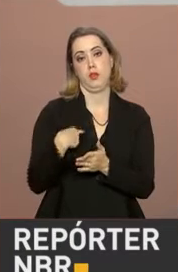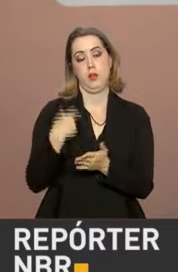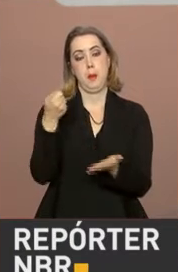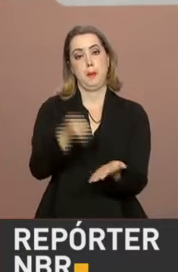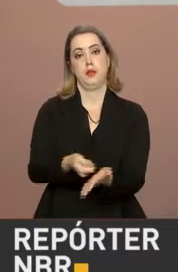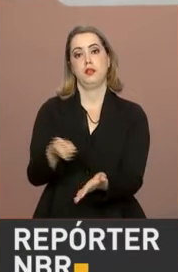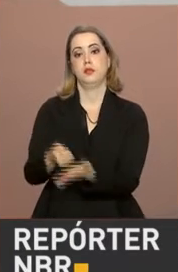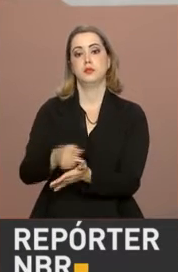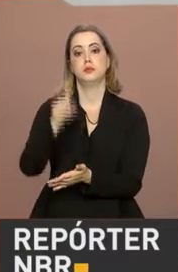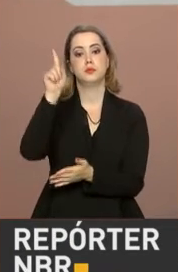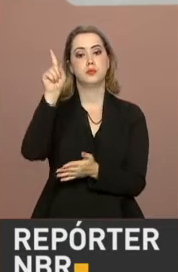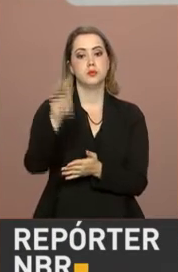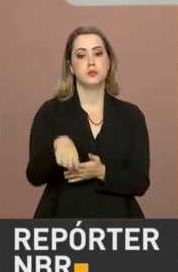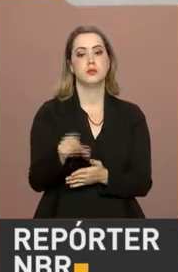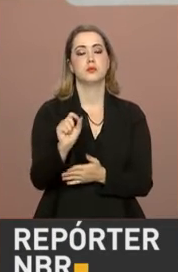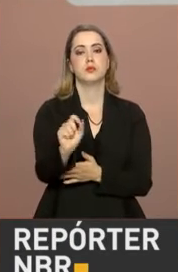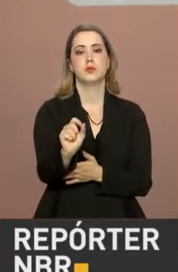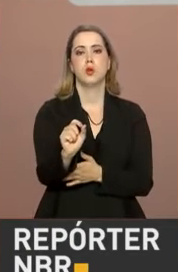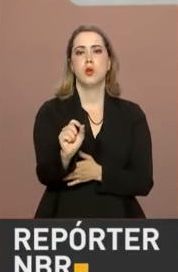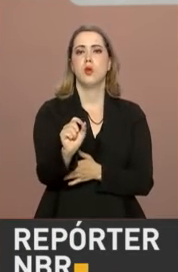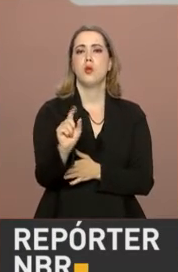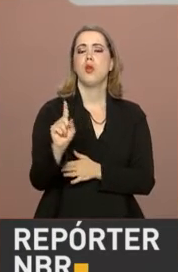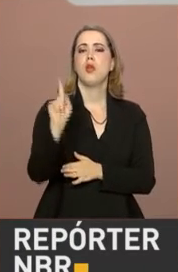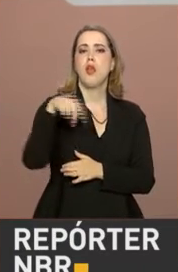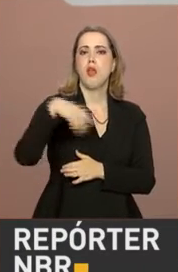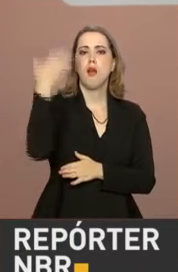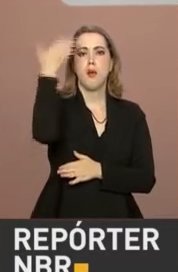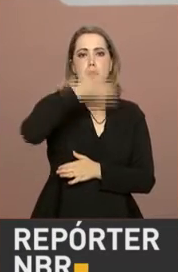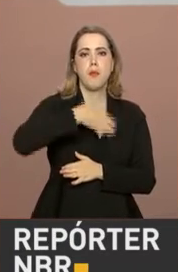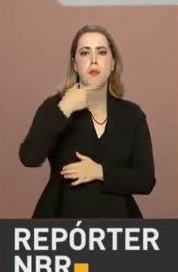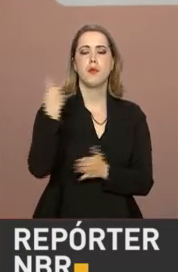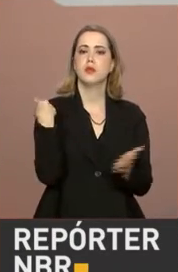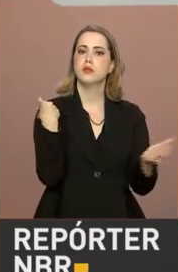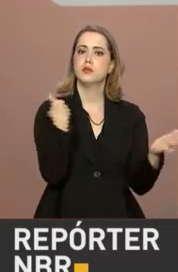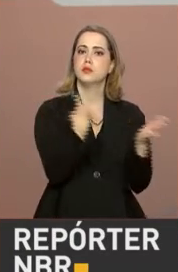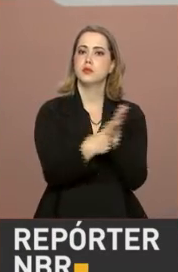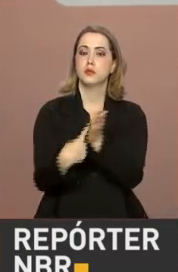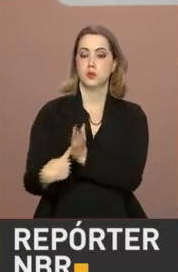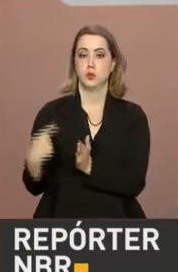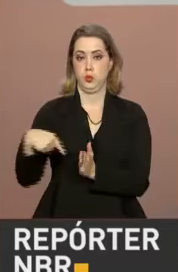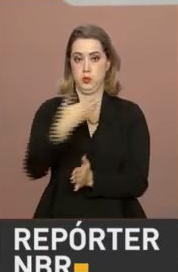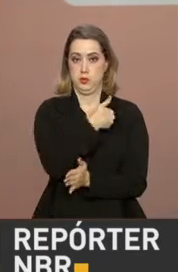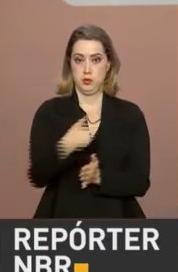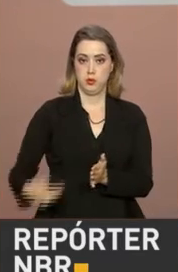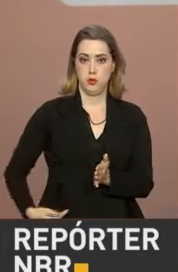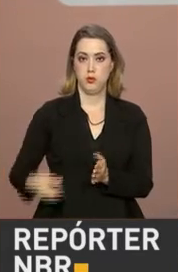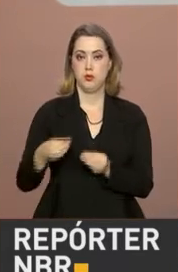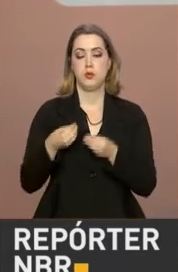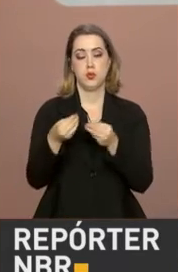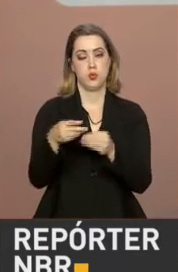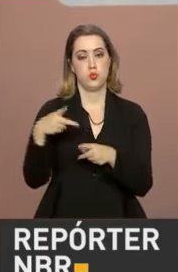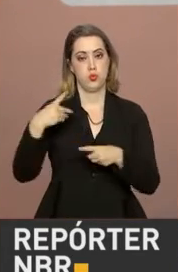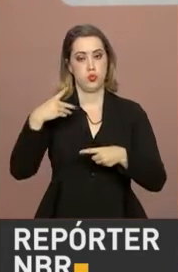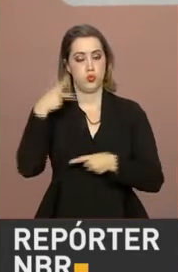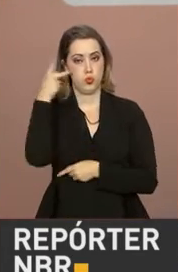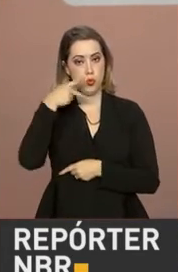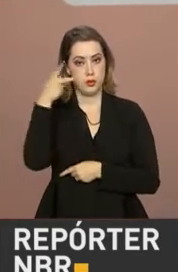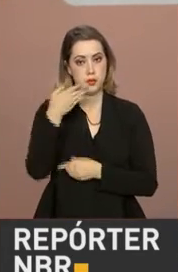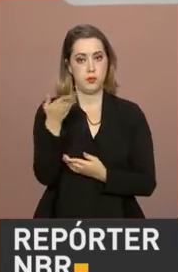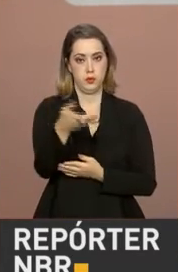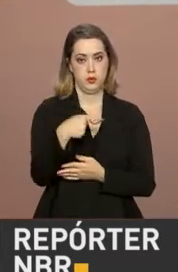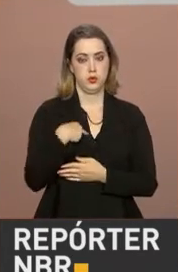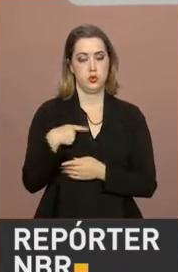são de fato uma amostra uma prova do compromisso desta gestão com essa política mas acima de tudo